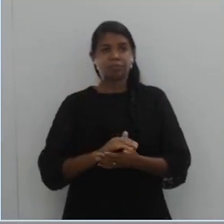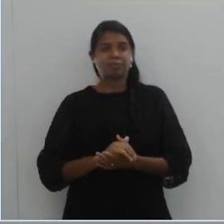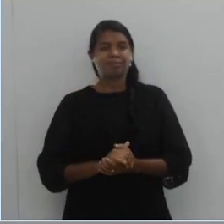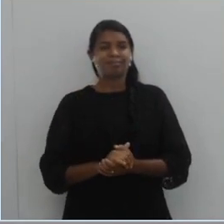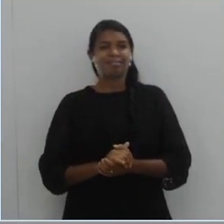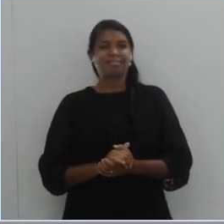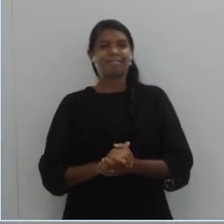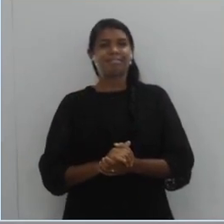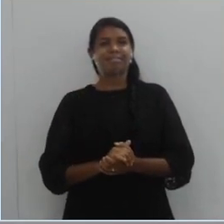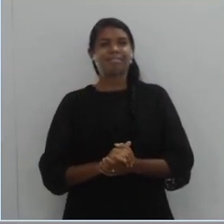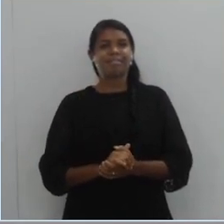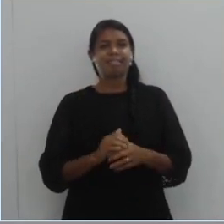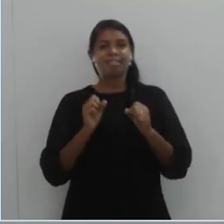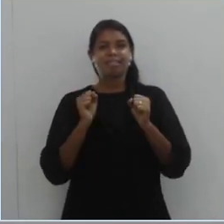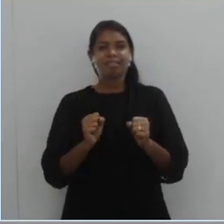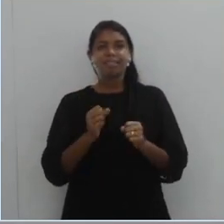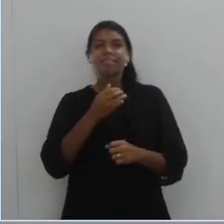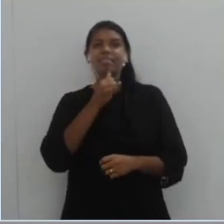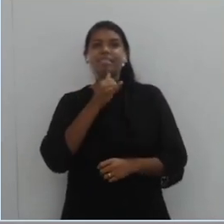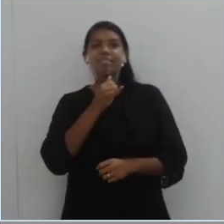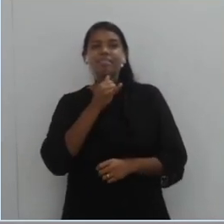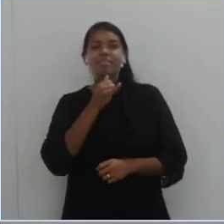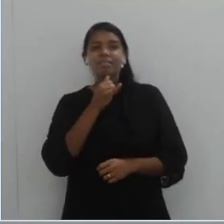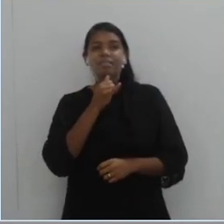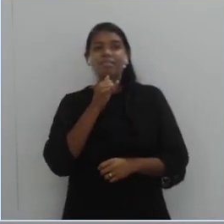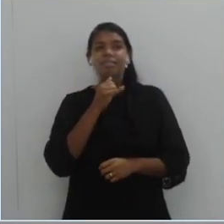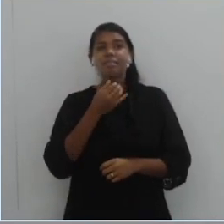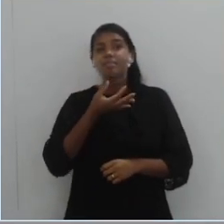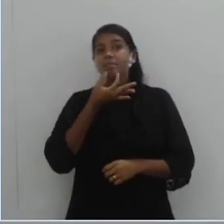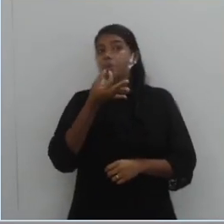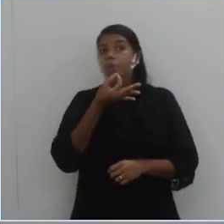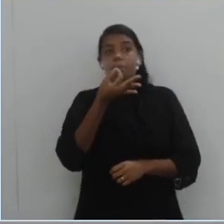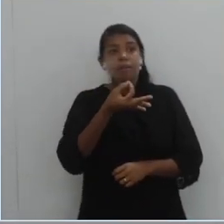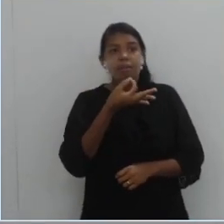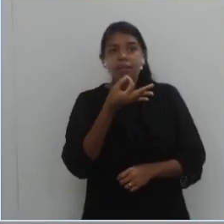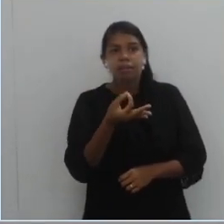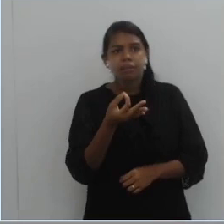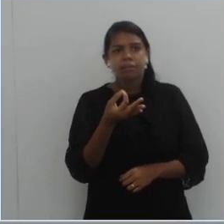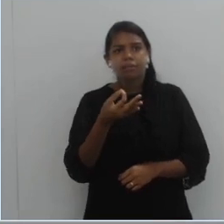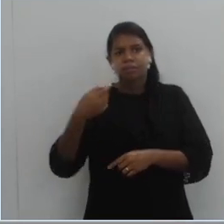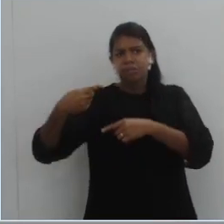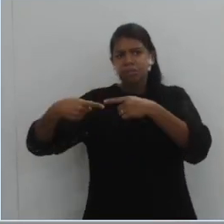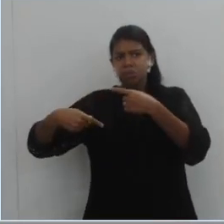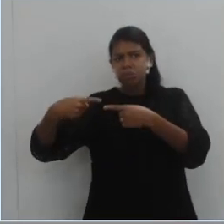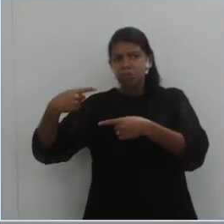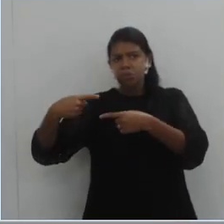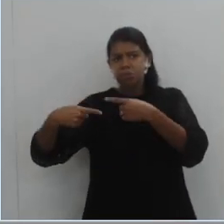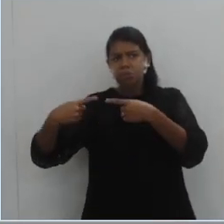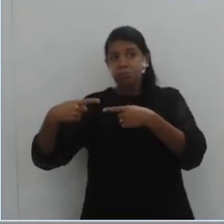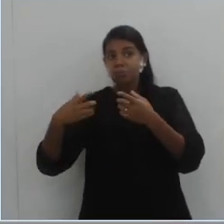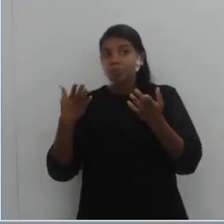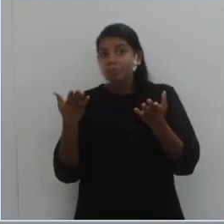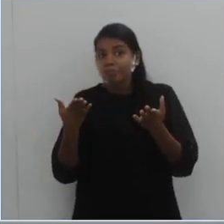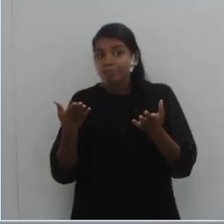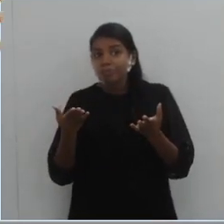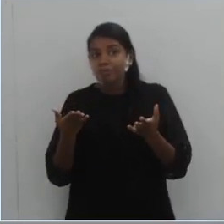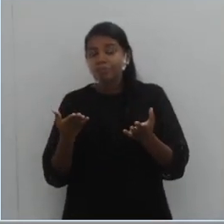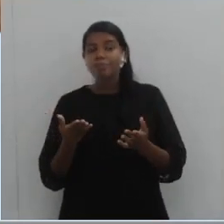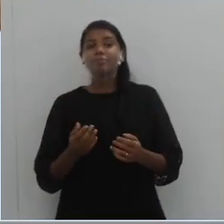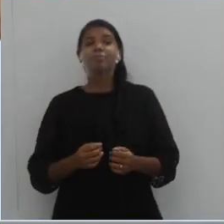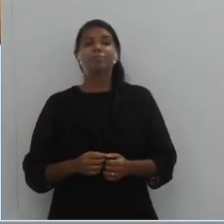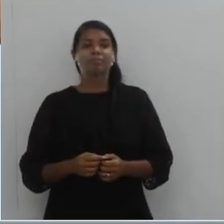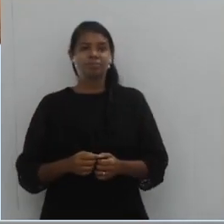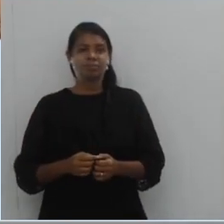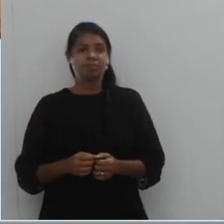tipo, ela poderia opinar em questões políticas, certo? Olha que legal. Já é um